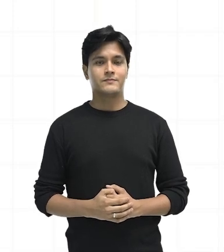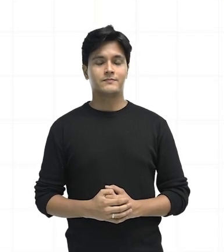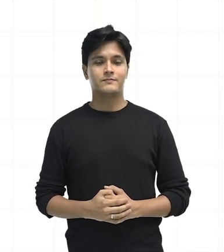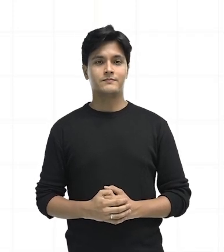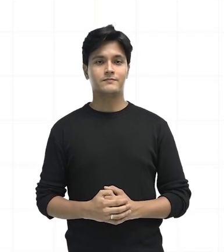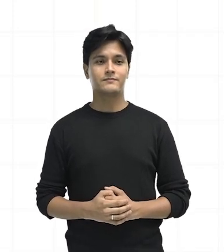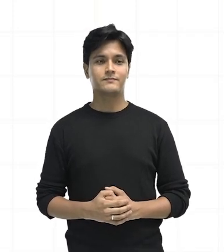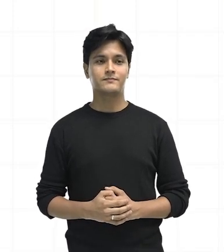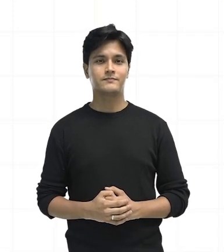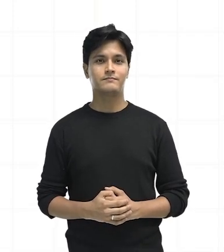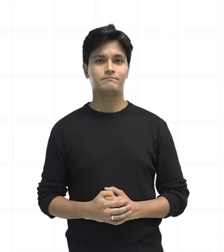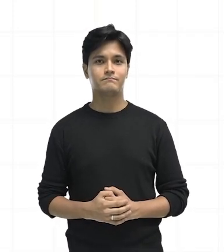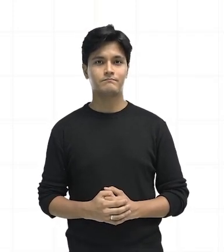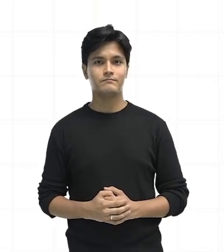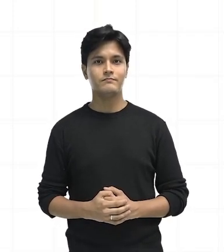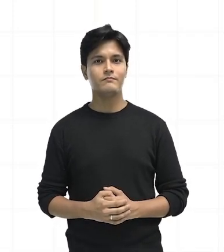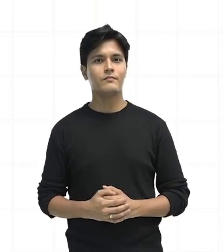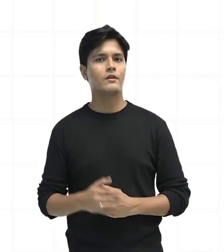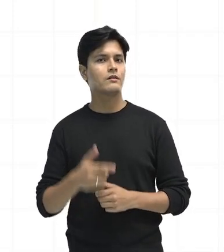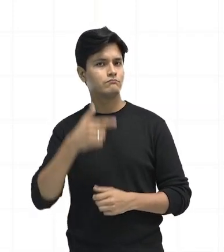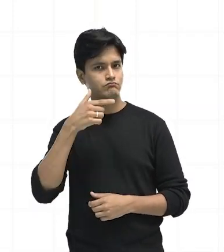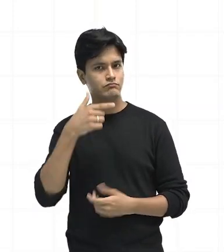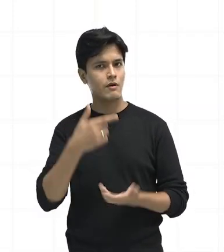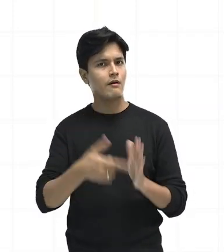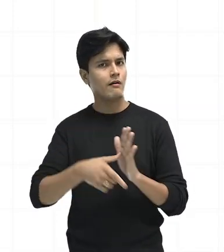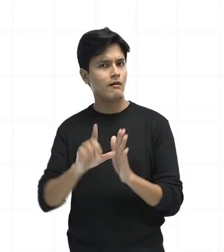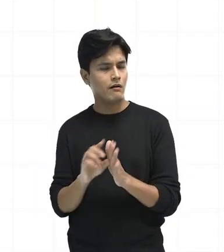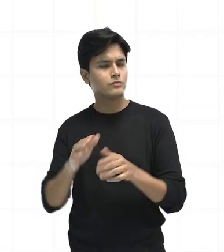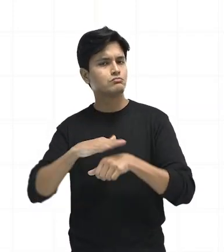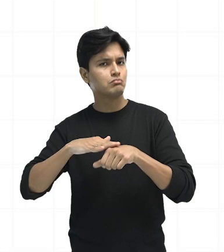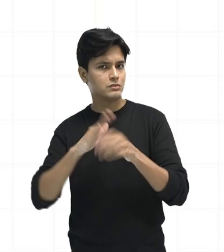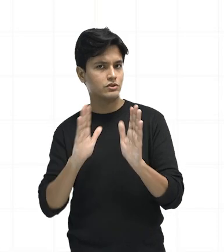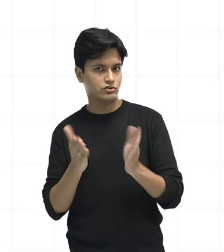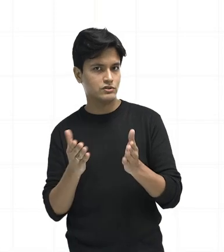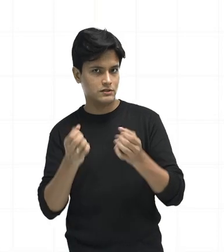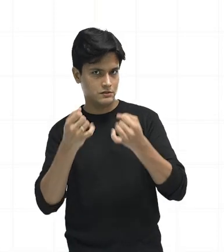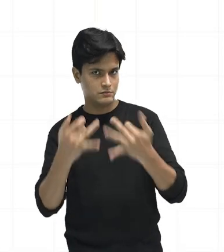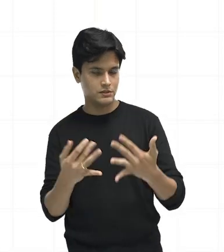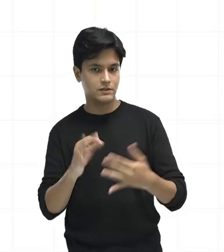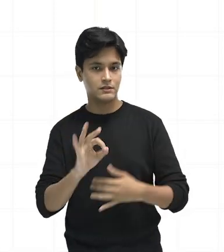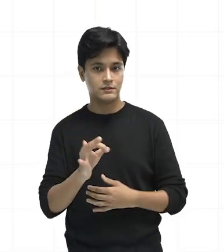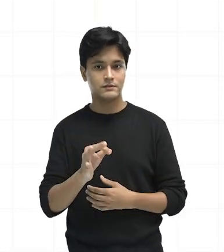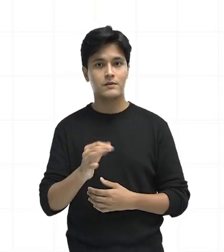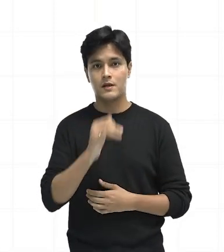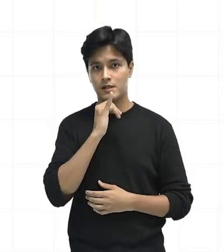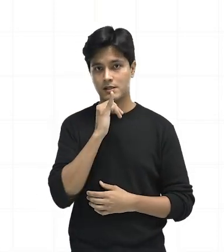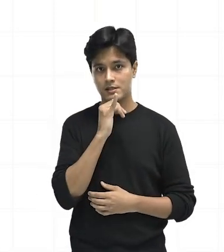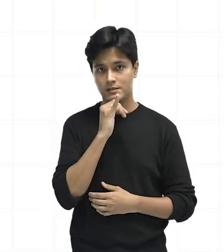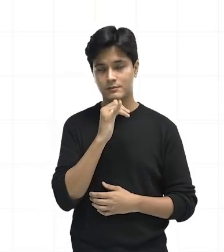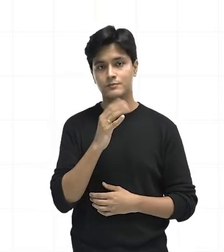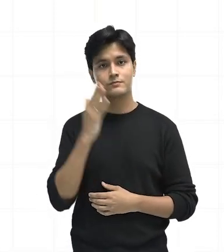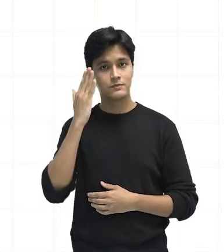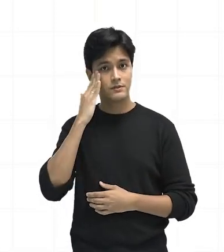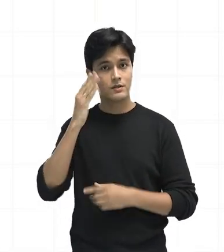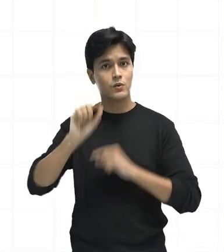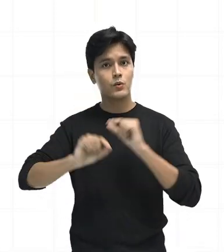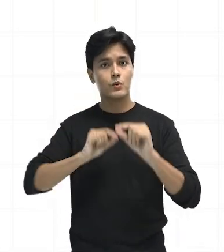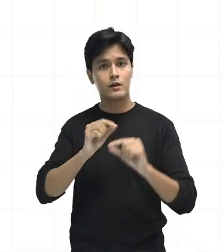foi o que nós já conversamos, né? Veja esse exemplo aqui. Eu sei que